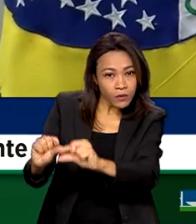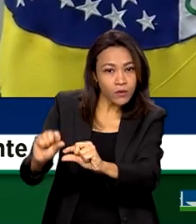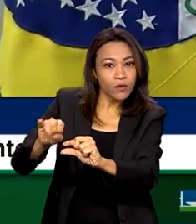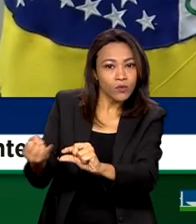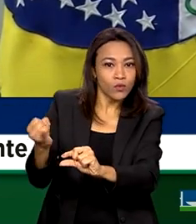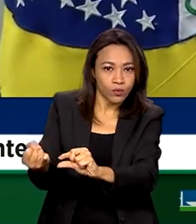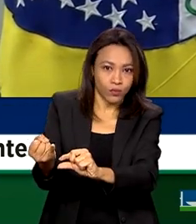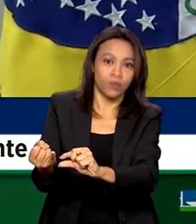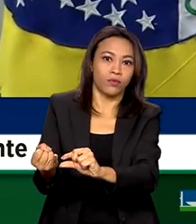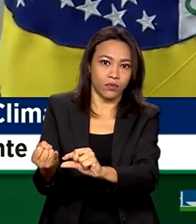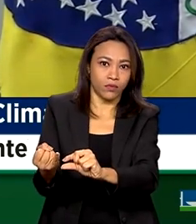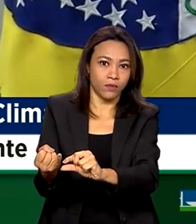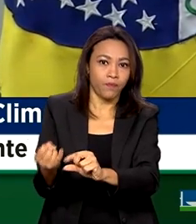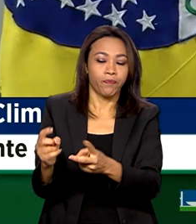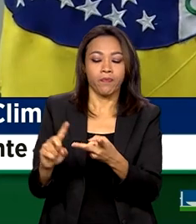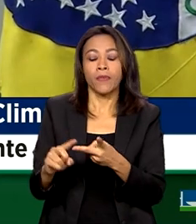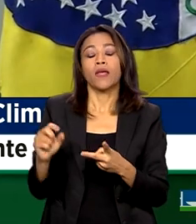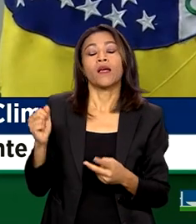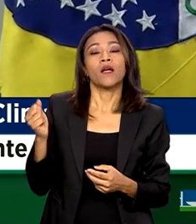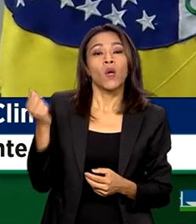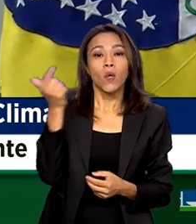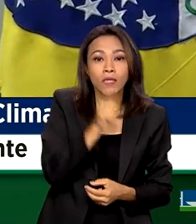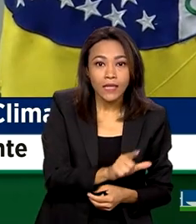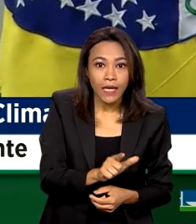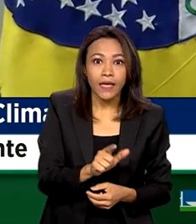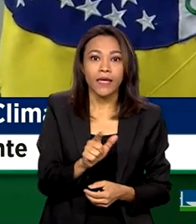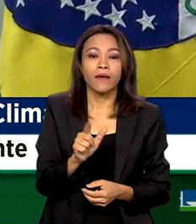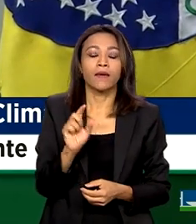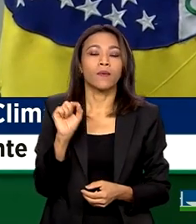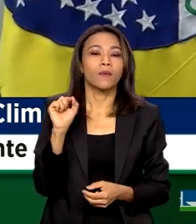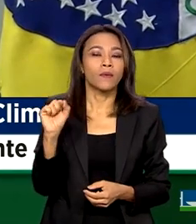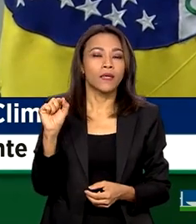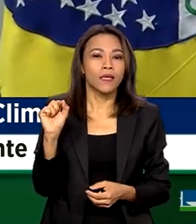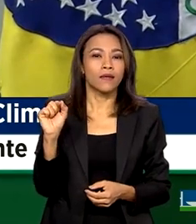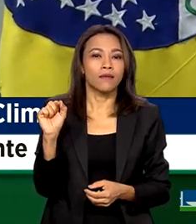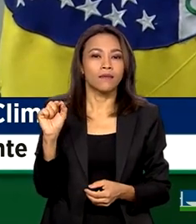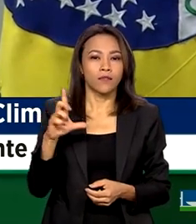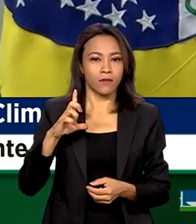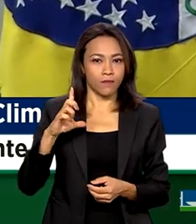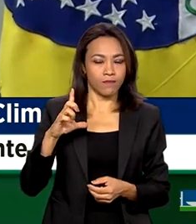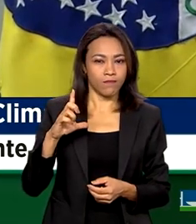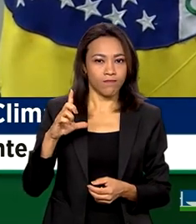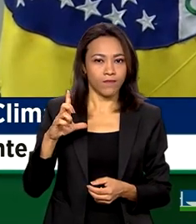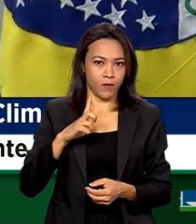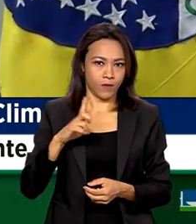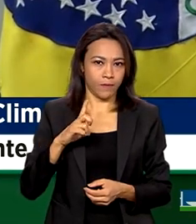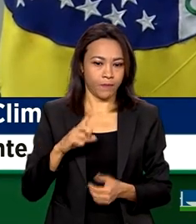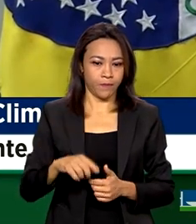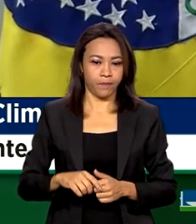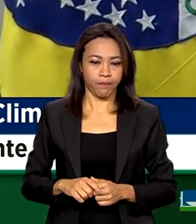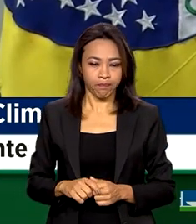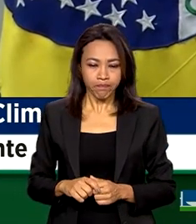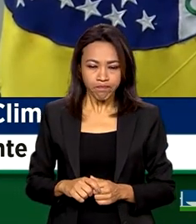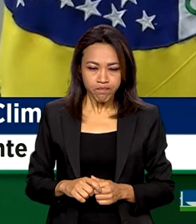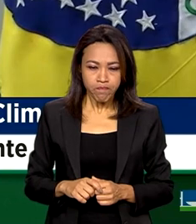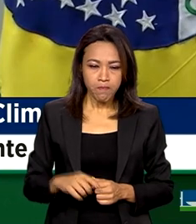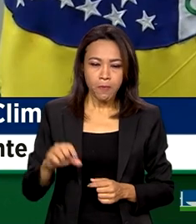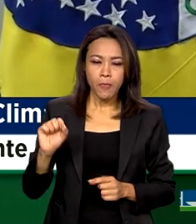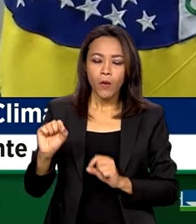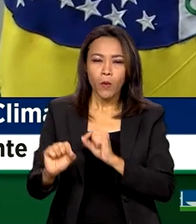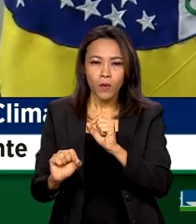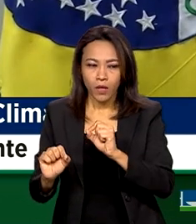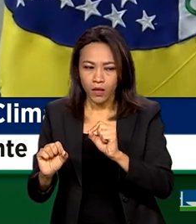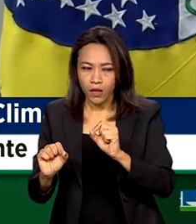juros se você consegue chegar no nível de ter a rastreabilidade